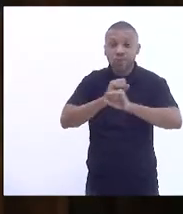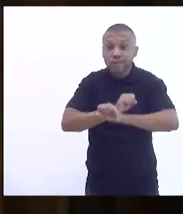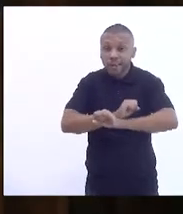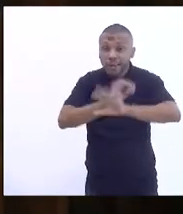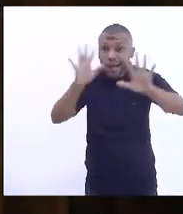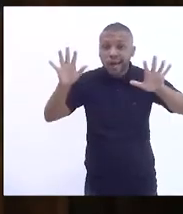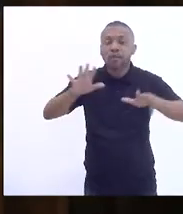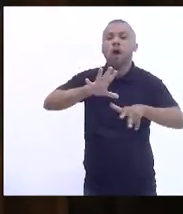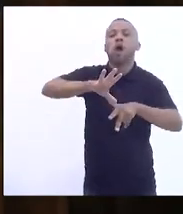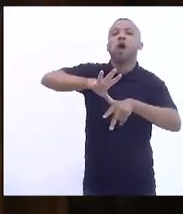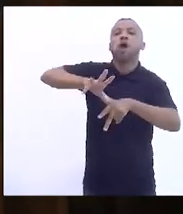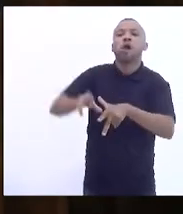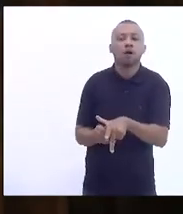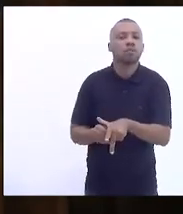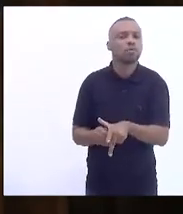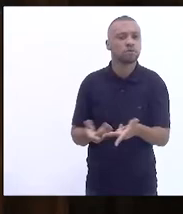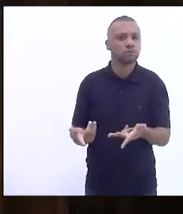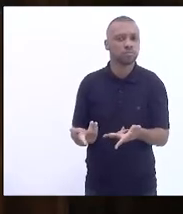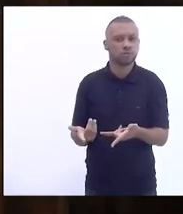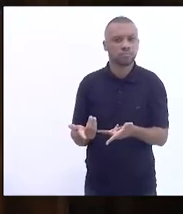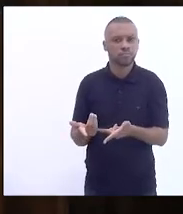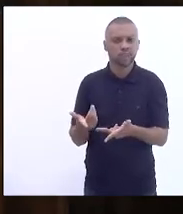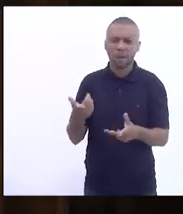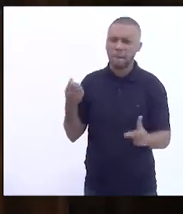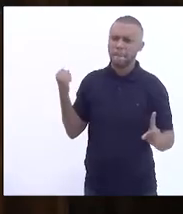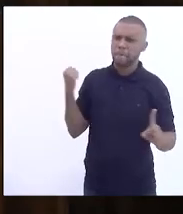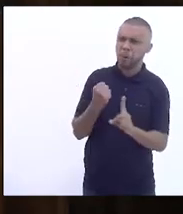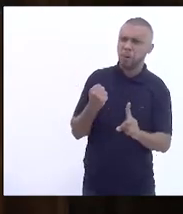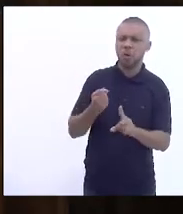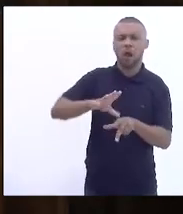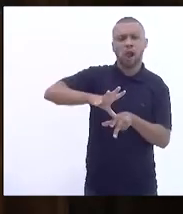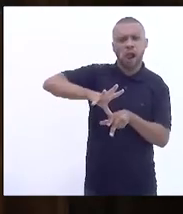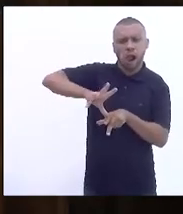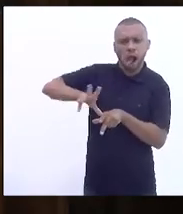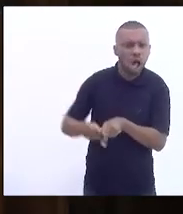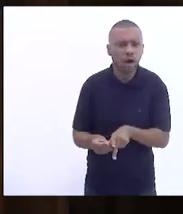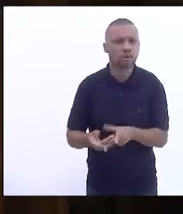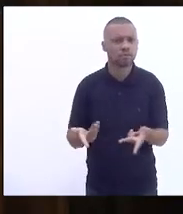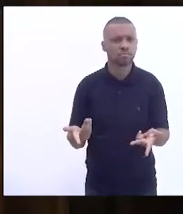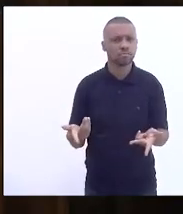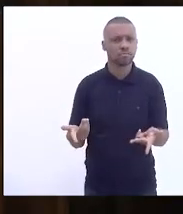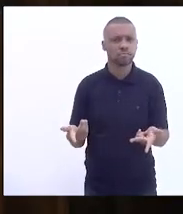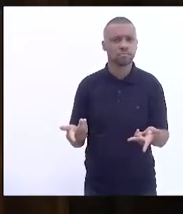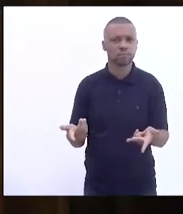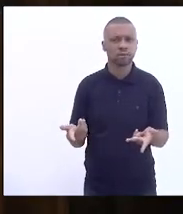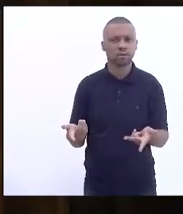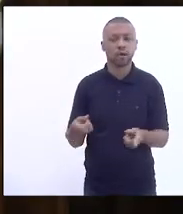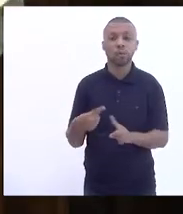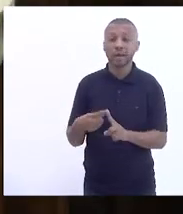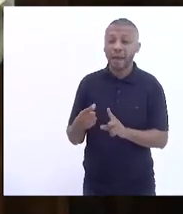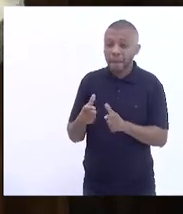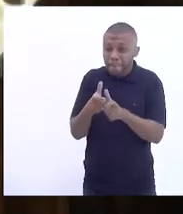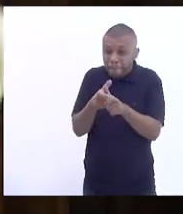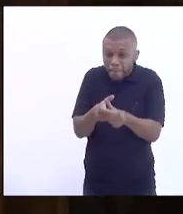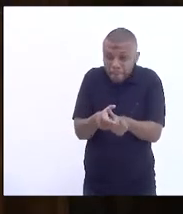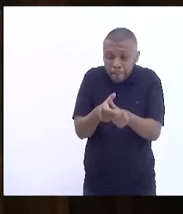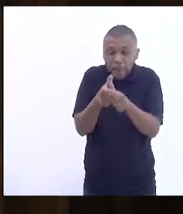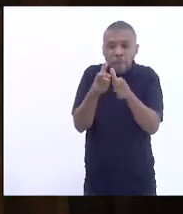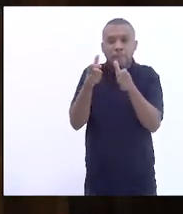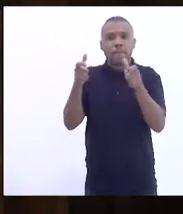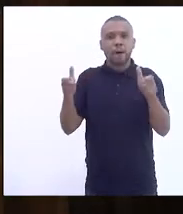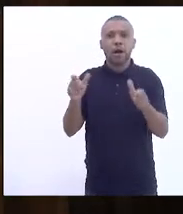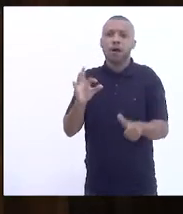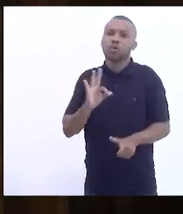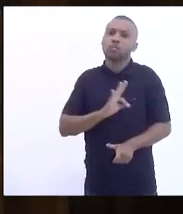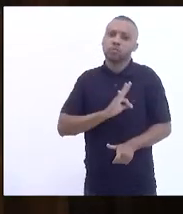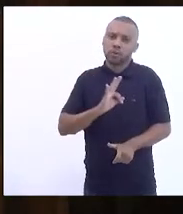aqui pô corrupto corrupto assassina e corrupto porque todo tipo a maioria dos